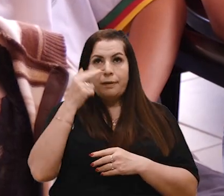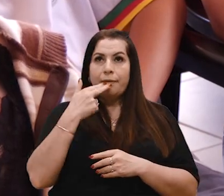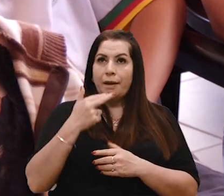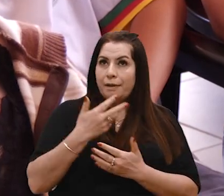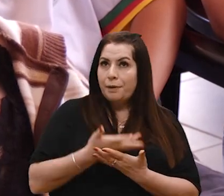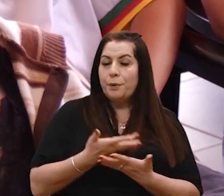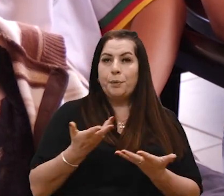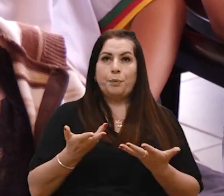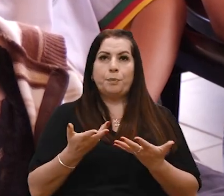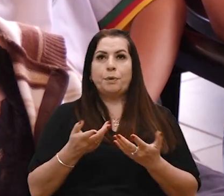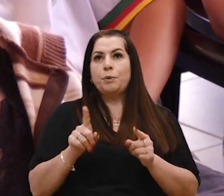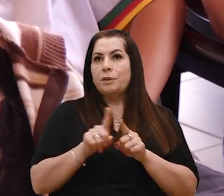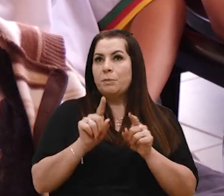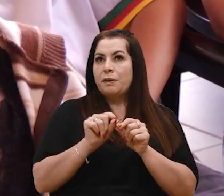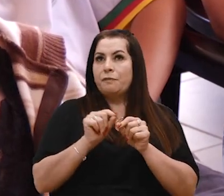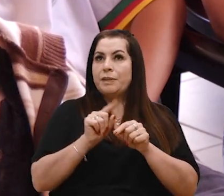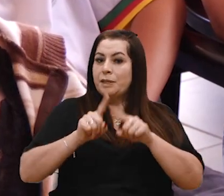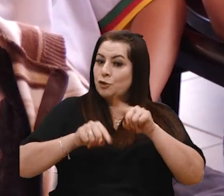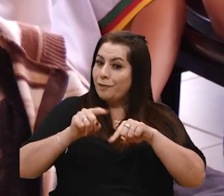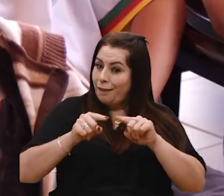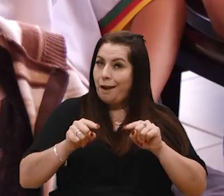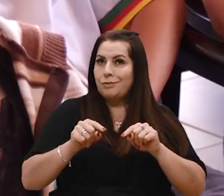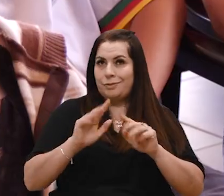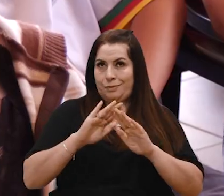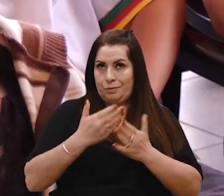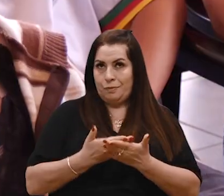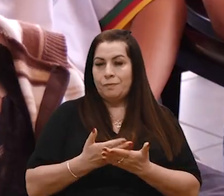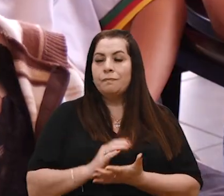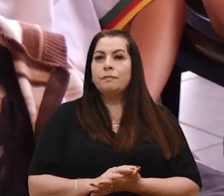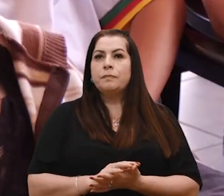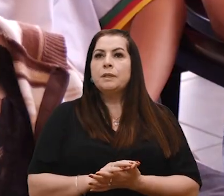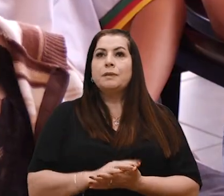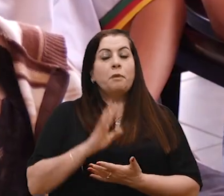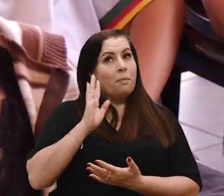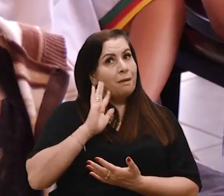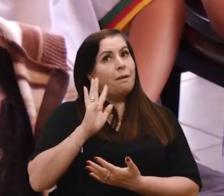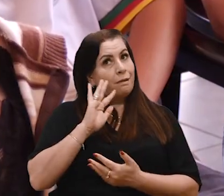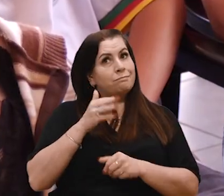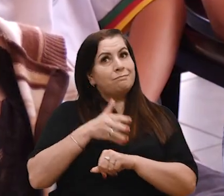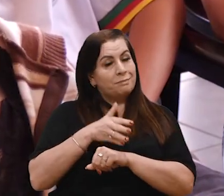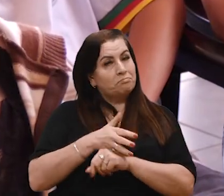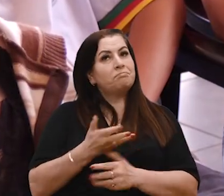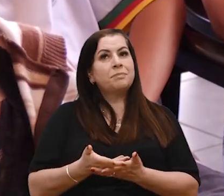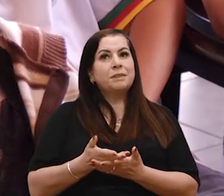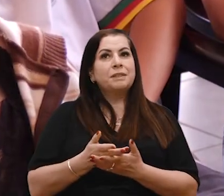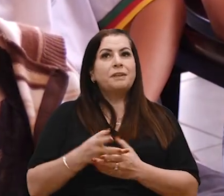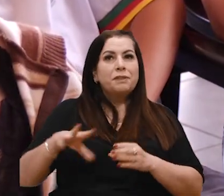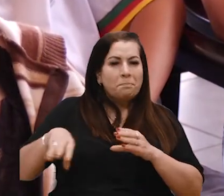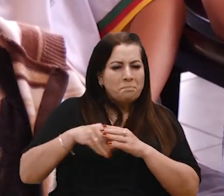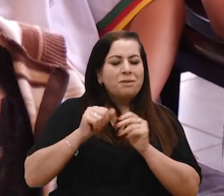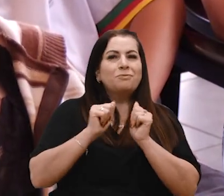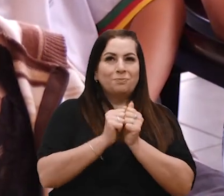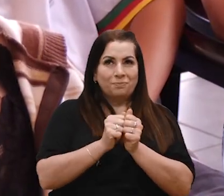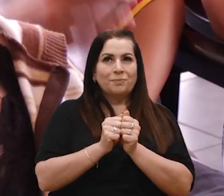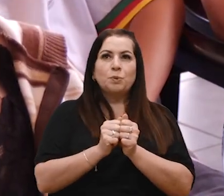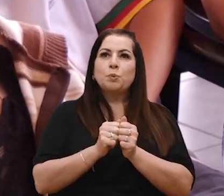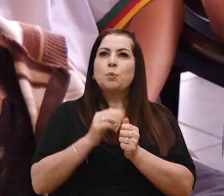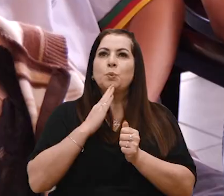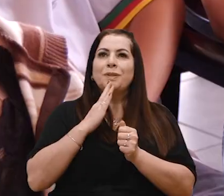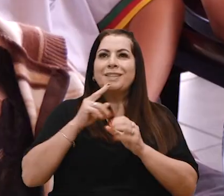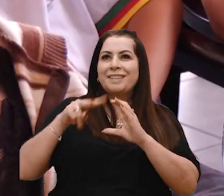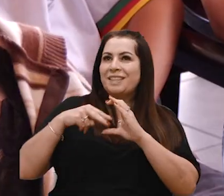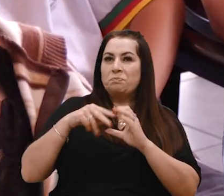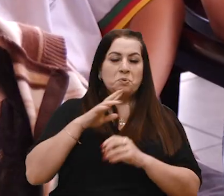para eles entender a nossa língua ou mesmo fazer atividades. E foi bem legal participar disso, fazer parte